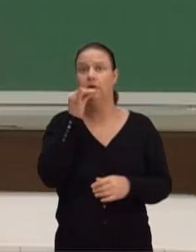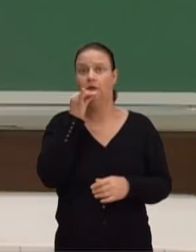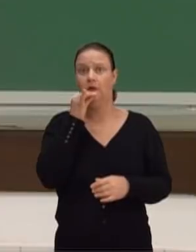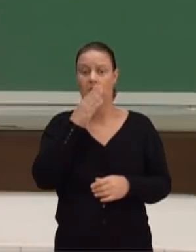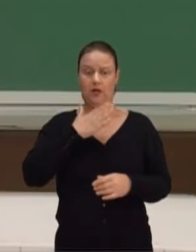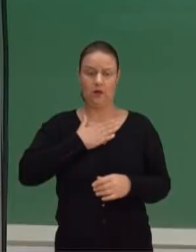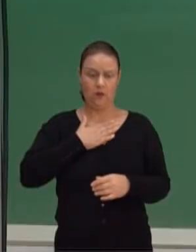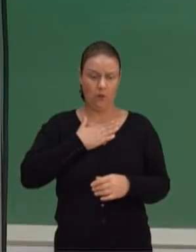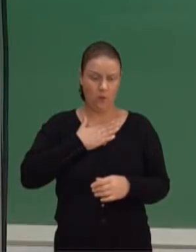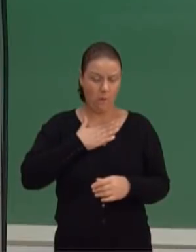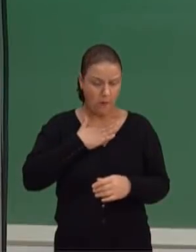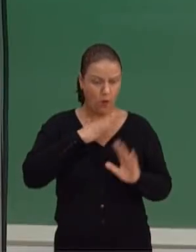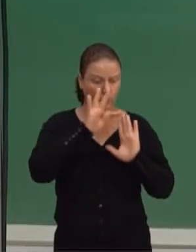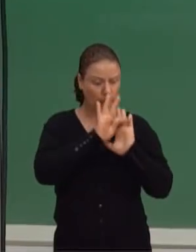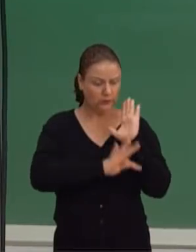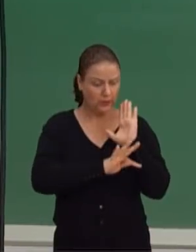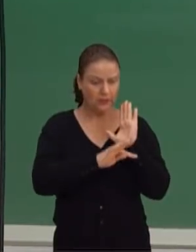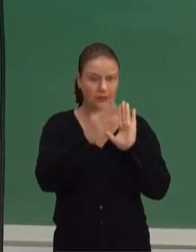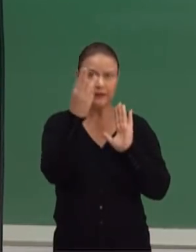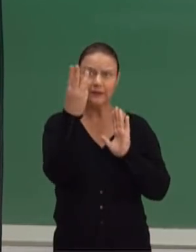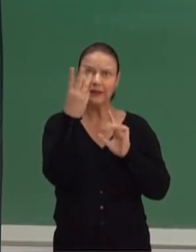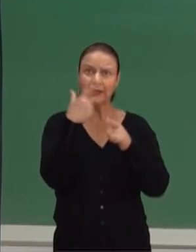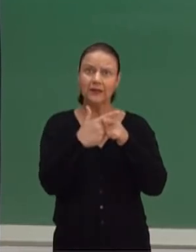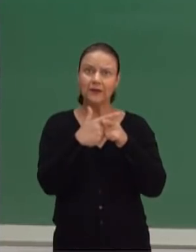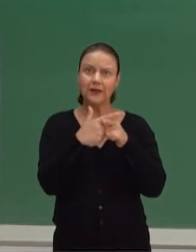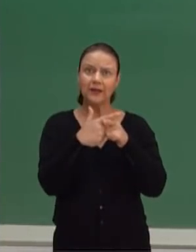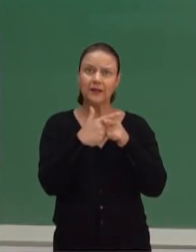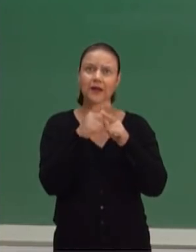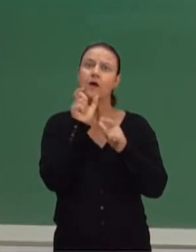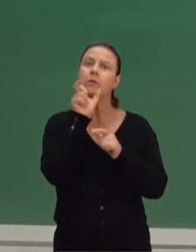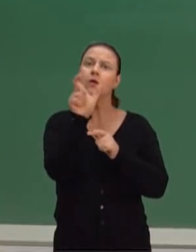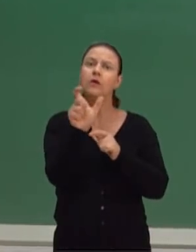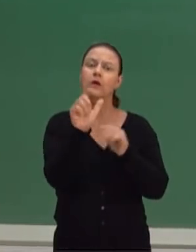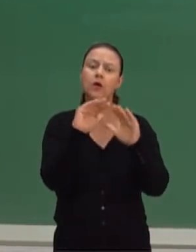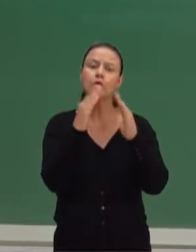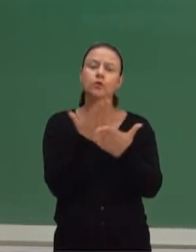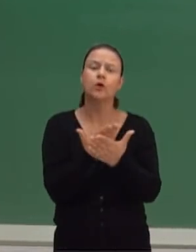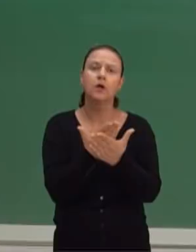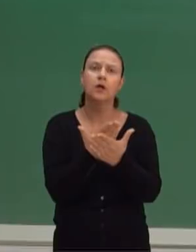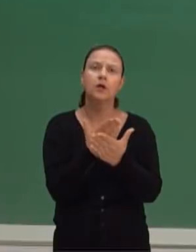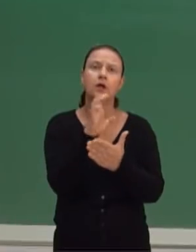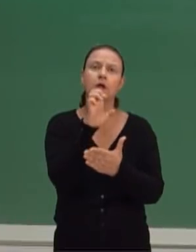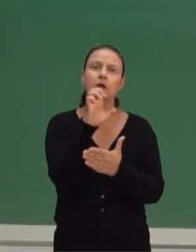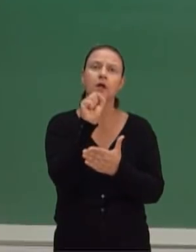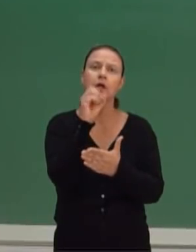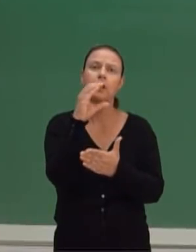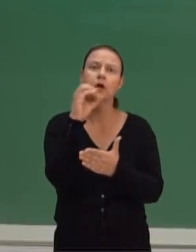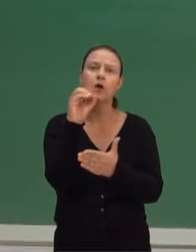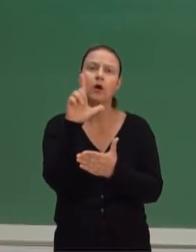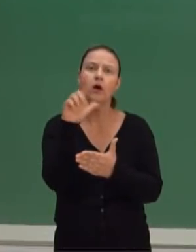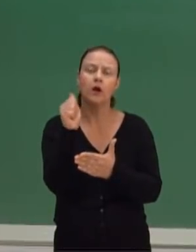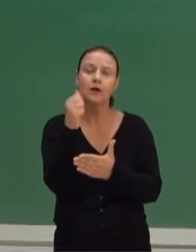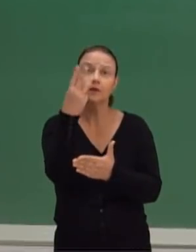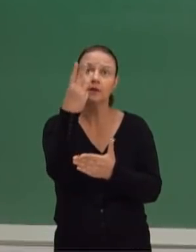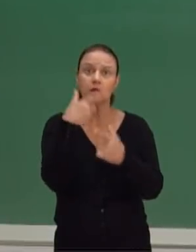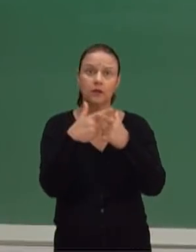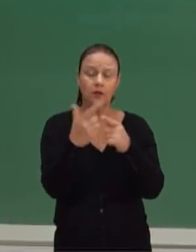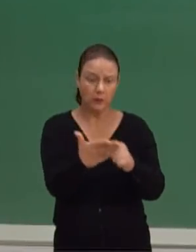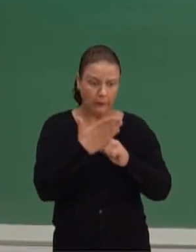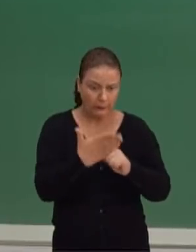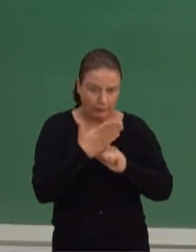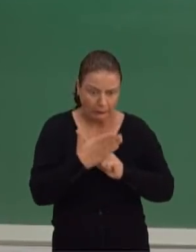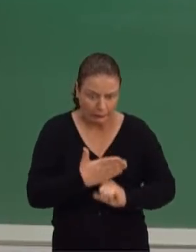texto, professora. Não pode, né? Não. Num você pode colocar escola, mas escreveu lá. Agora eu vou